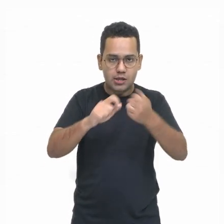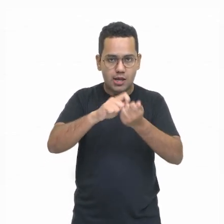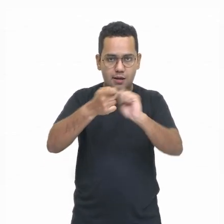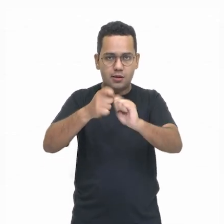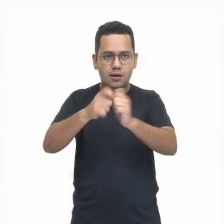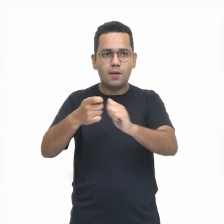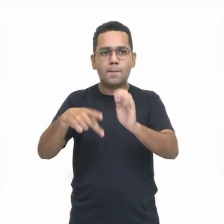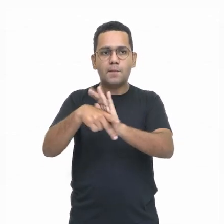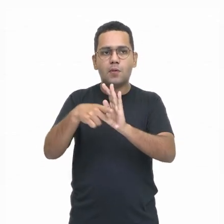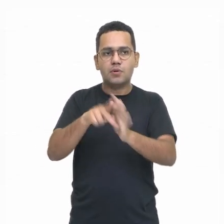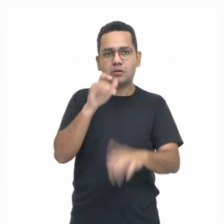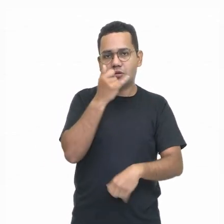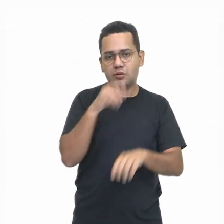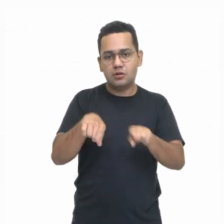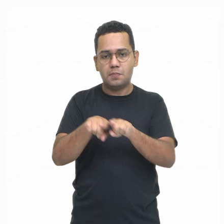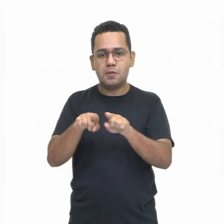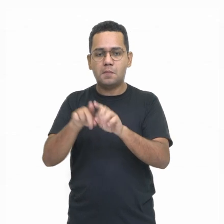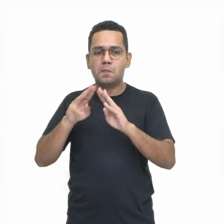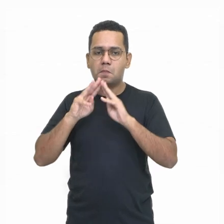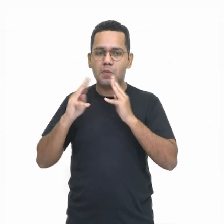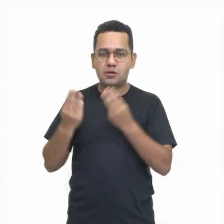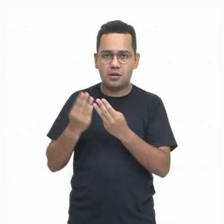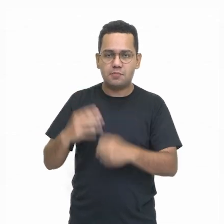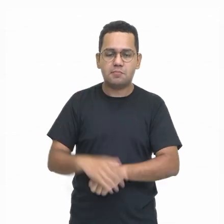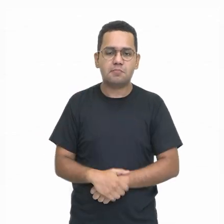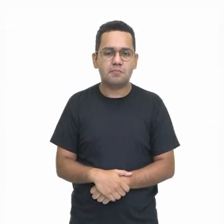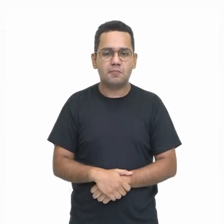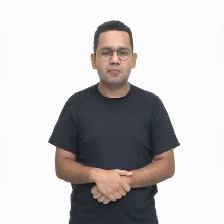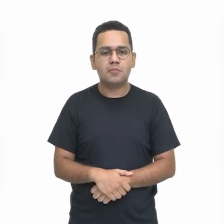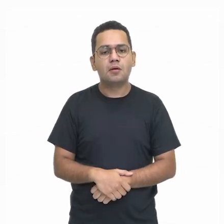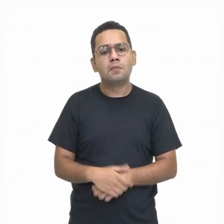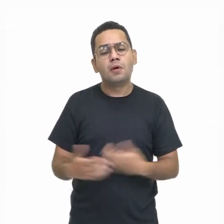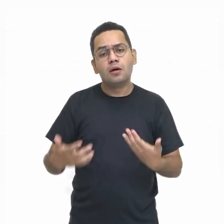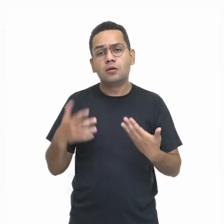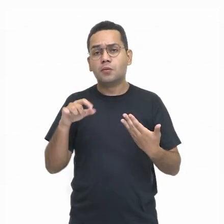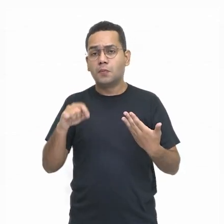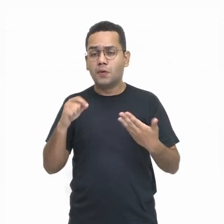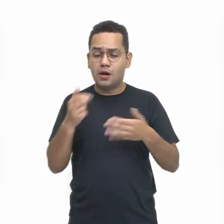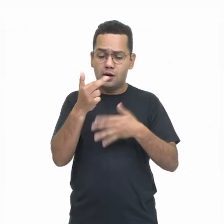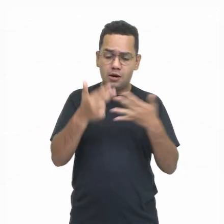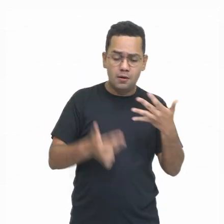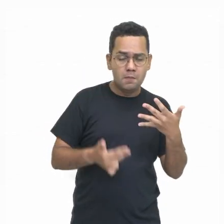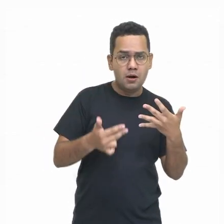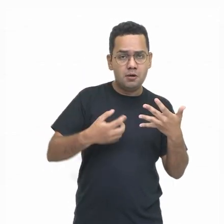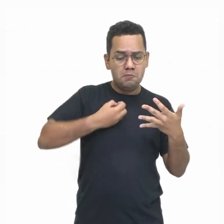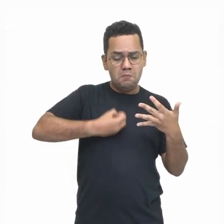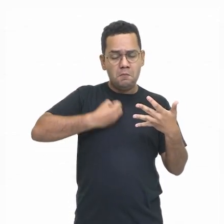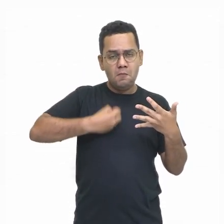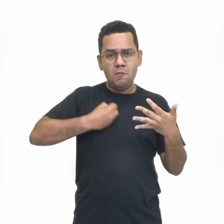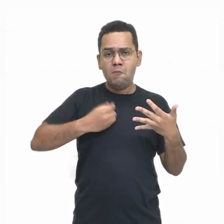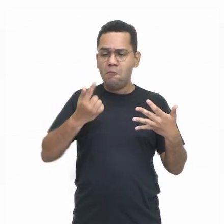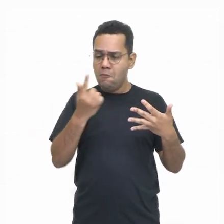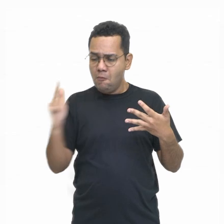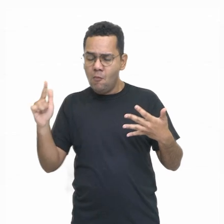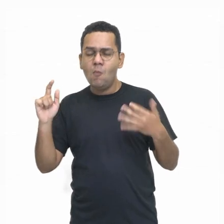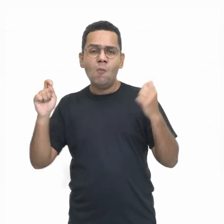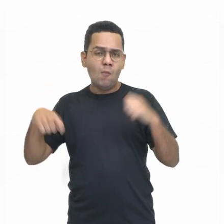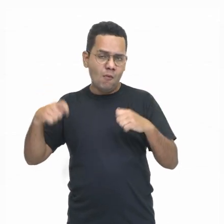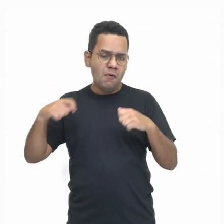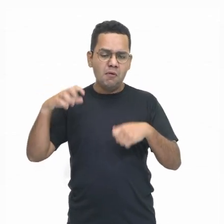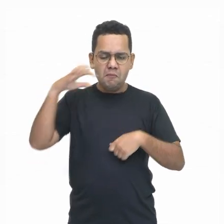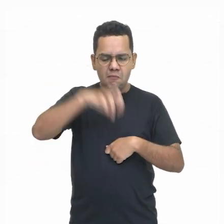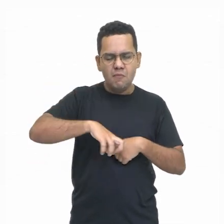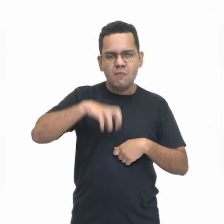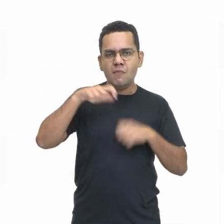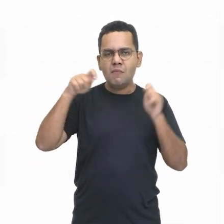de matéria, né? Ao longo, uns seres vivos servem de alimentos para outros, tá? Aí nós